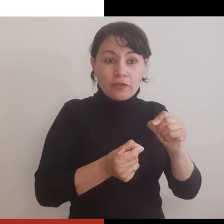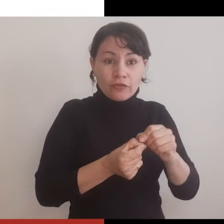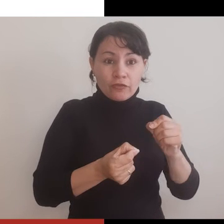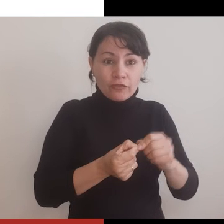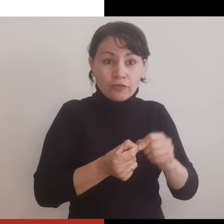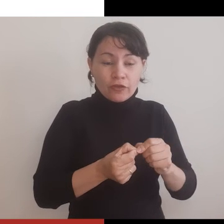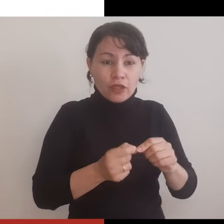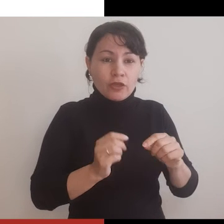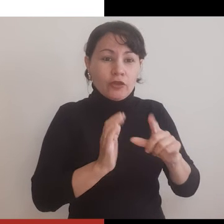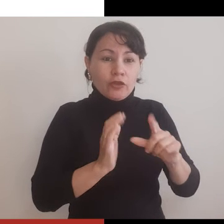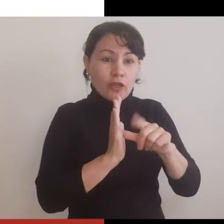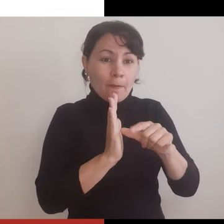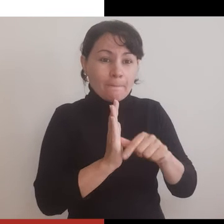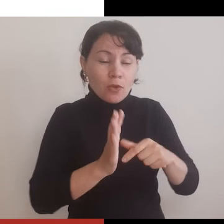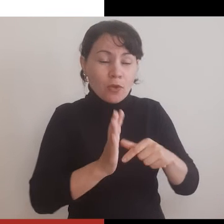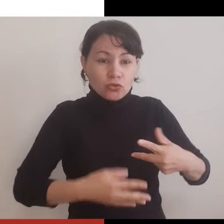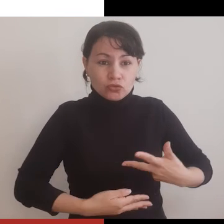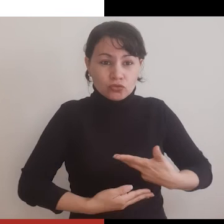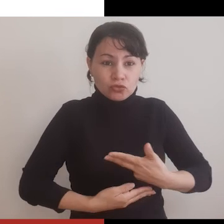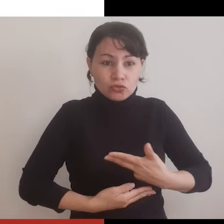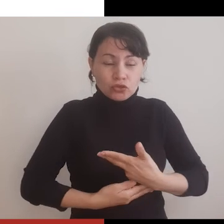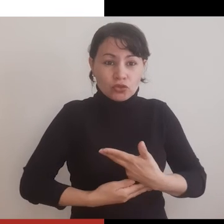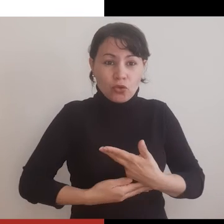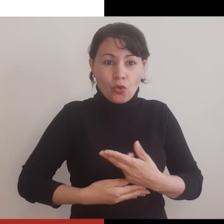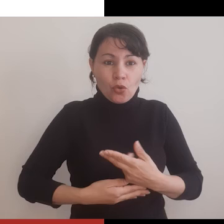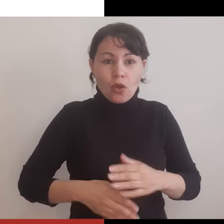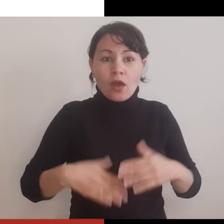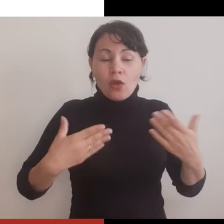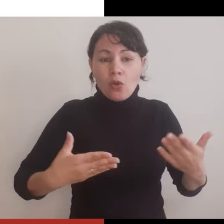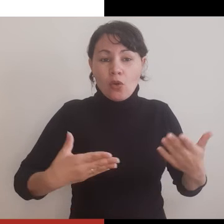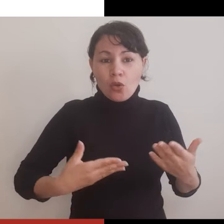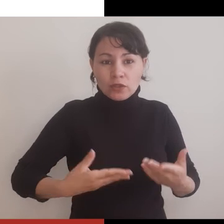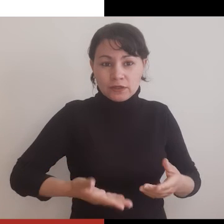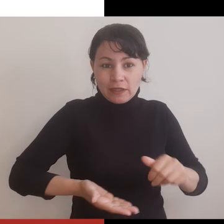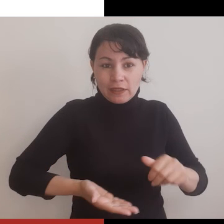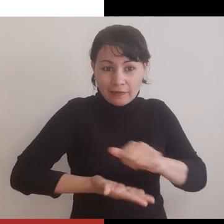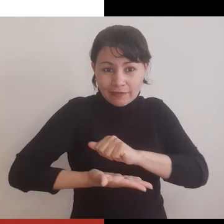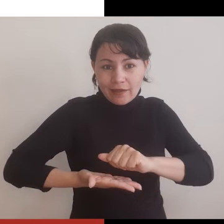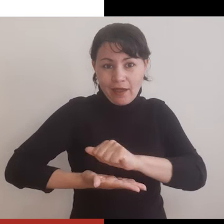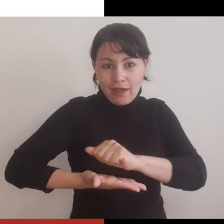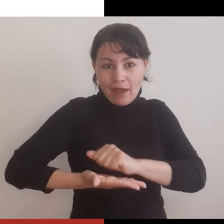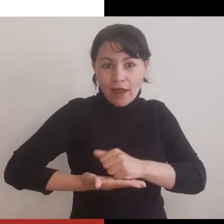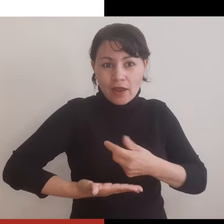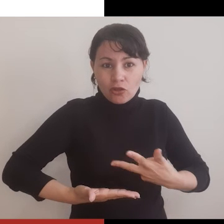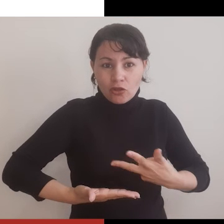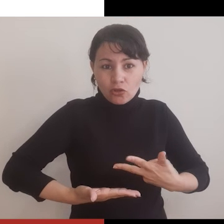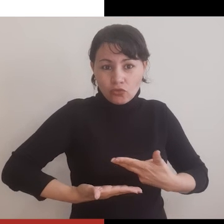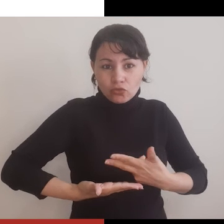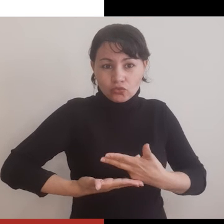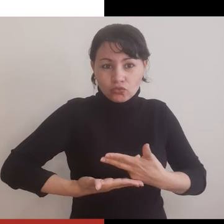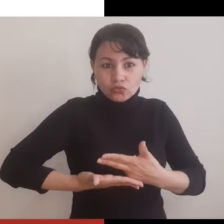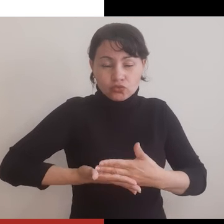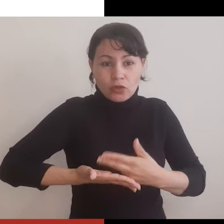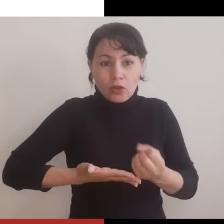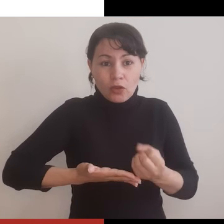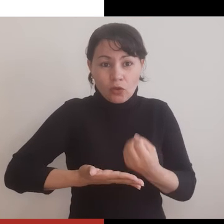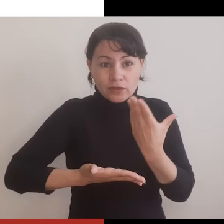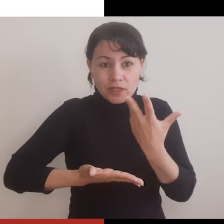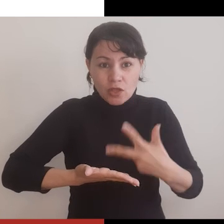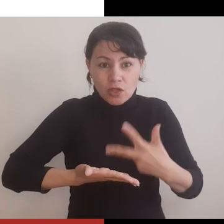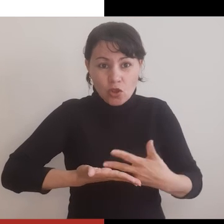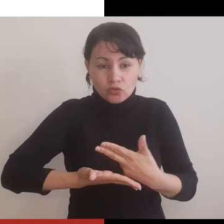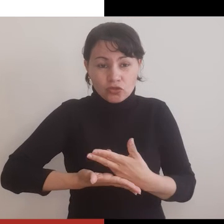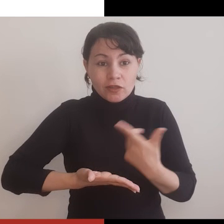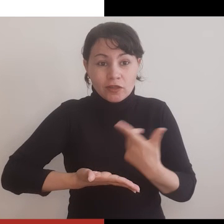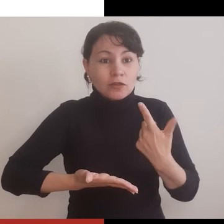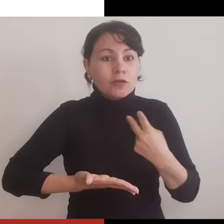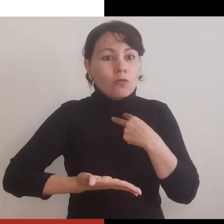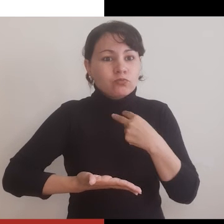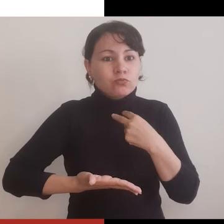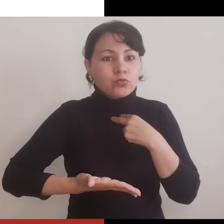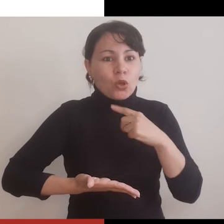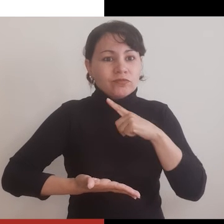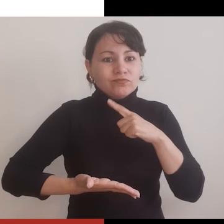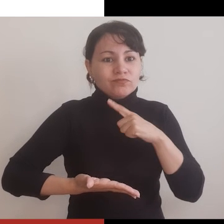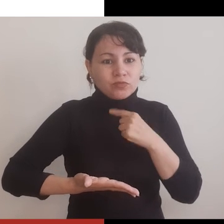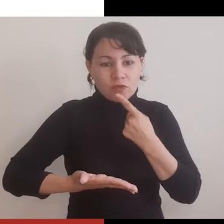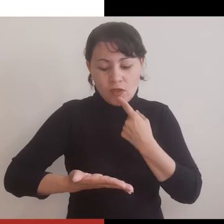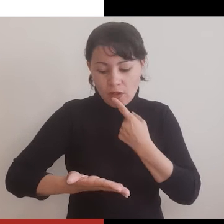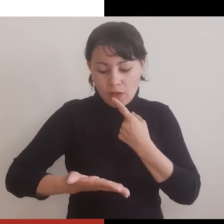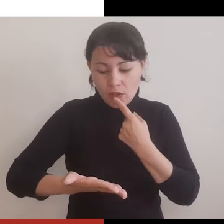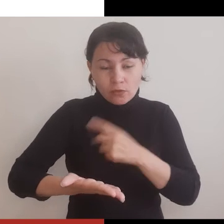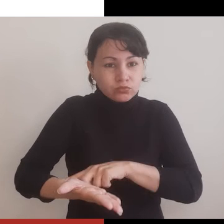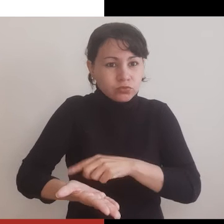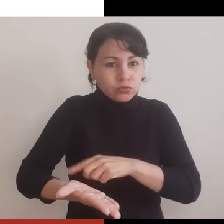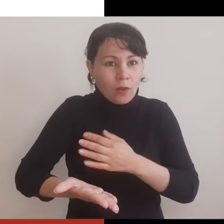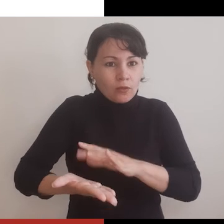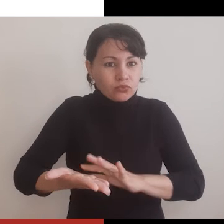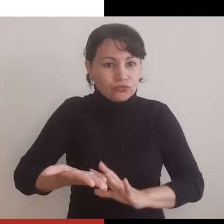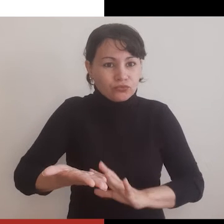procedimentos cirúrgicos, aonde dentro do campo, ali onde ocorreu a cirurgia, não pode ter nenhum tipo de secreção, nenhum tipo